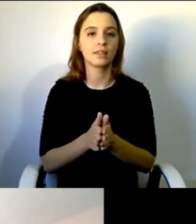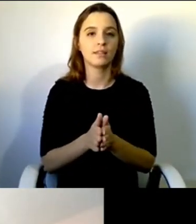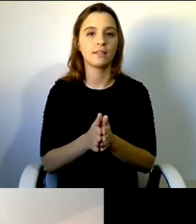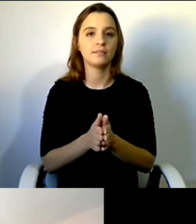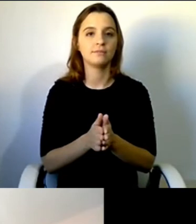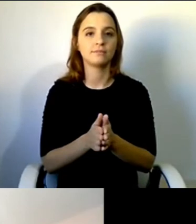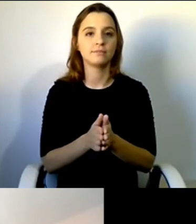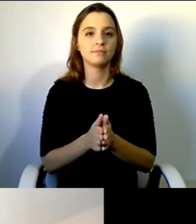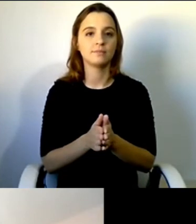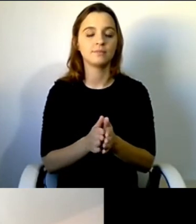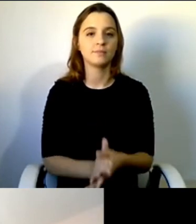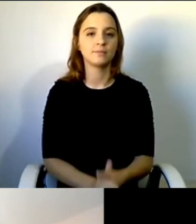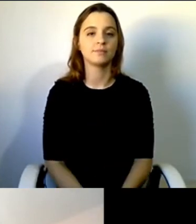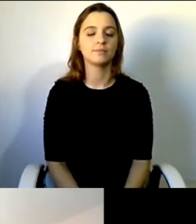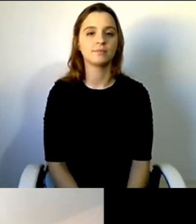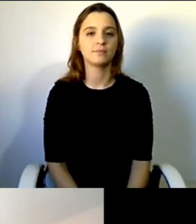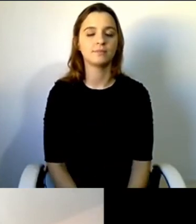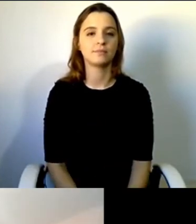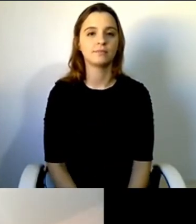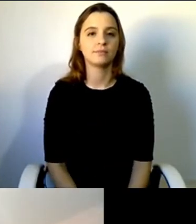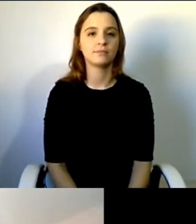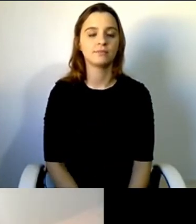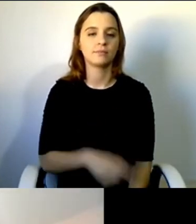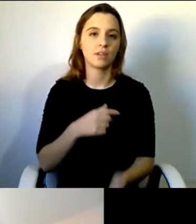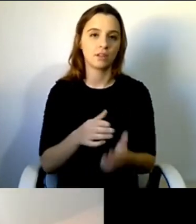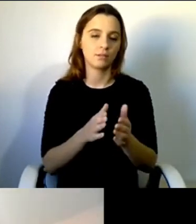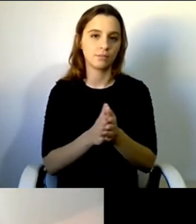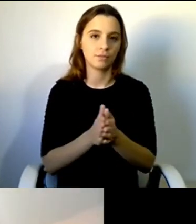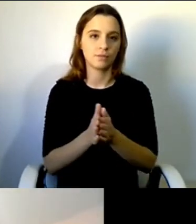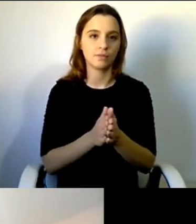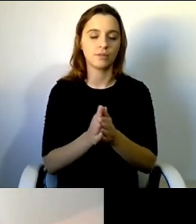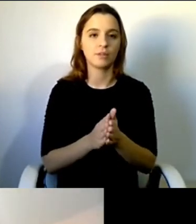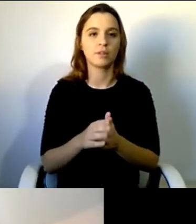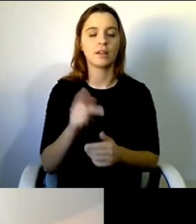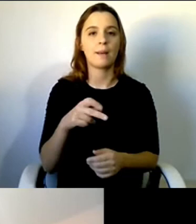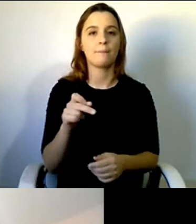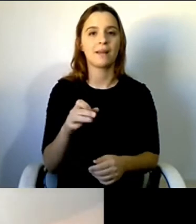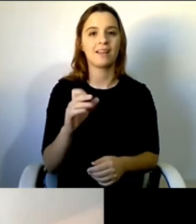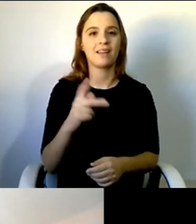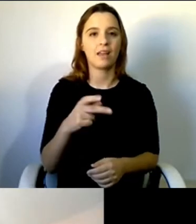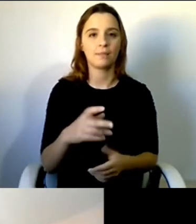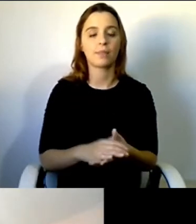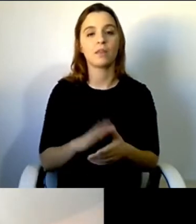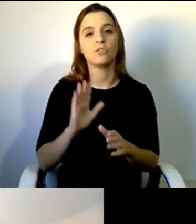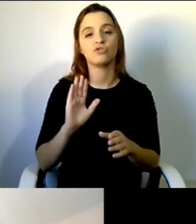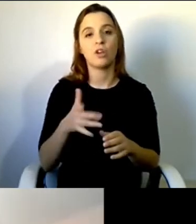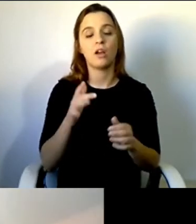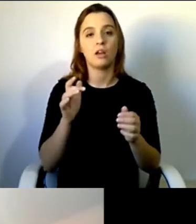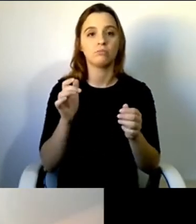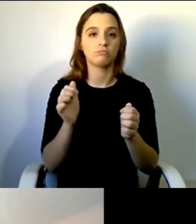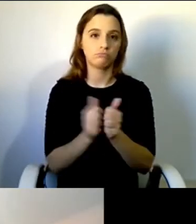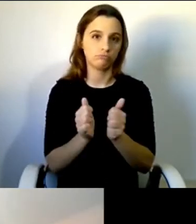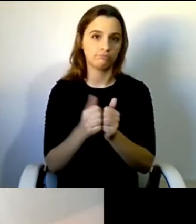para fazer uma pequena apresentação de Kapka. A Kapka já esteve connosco de